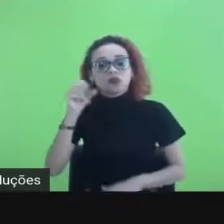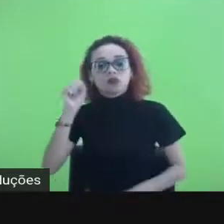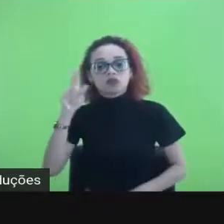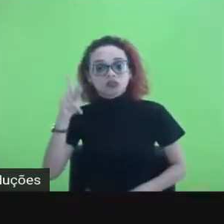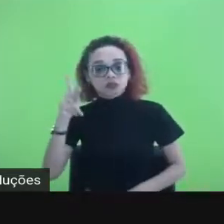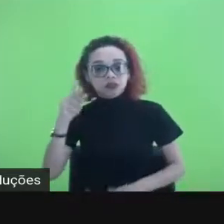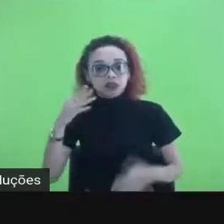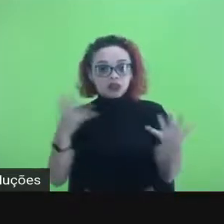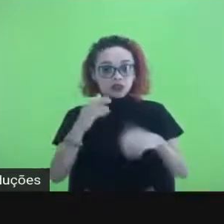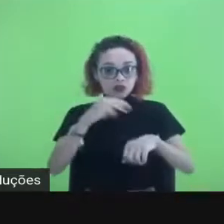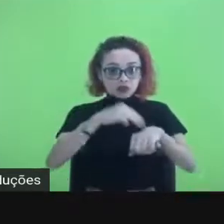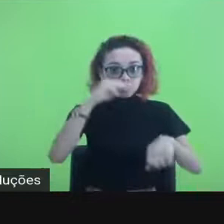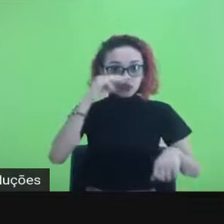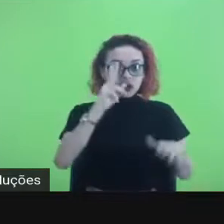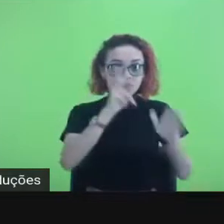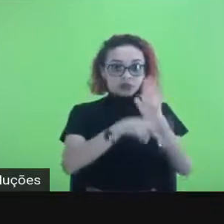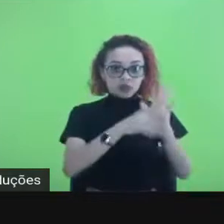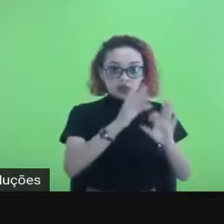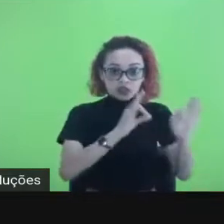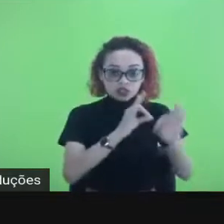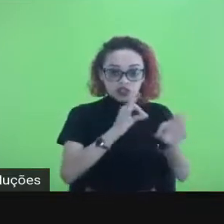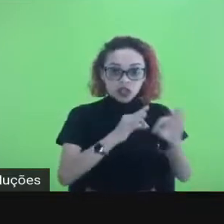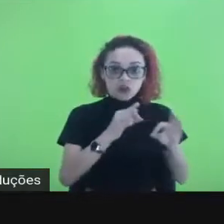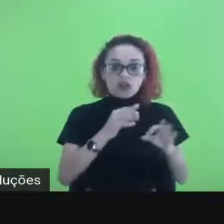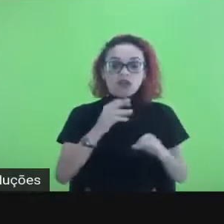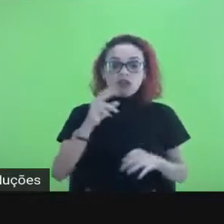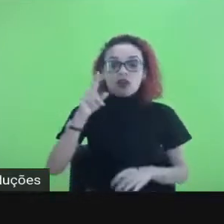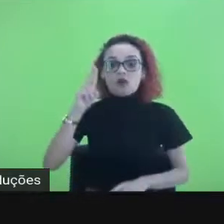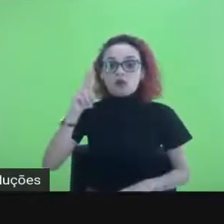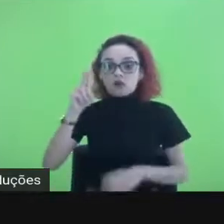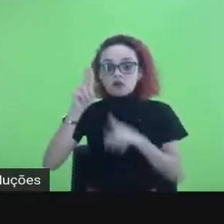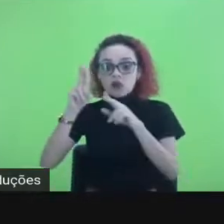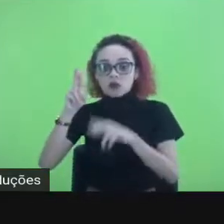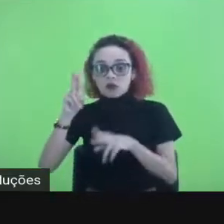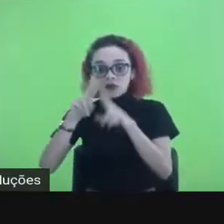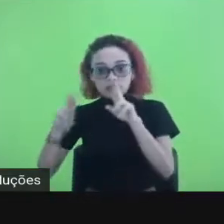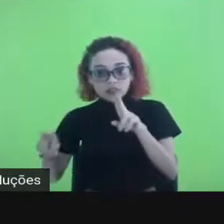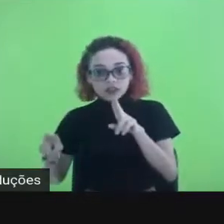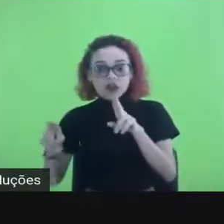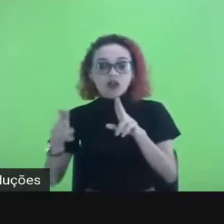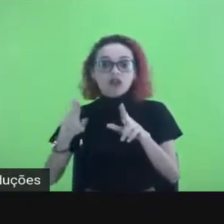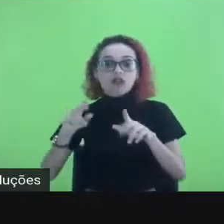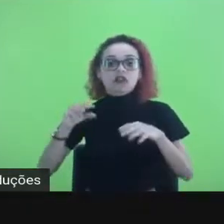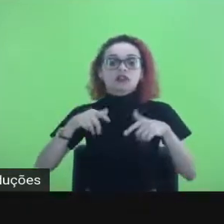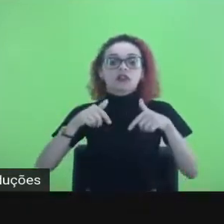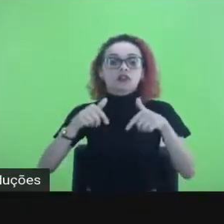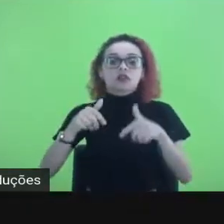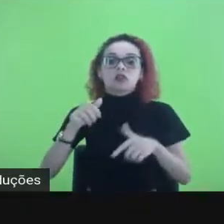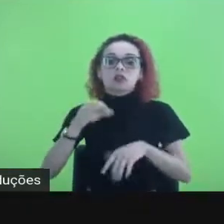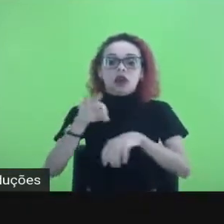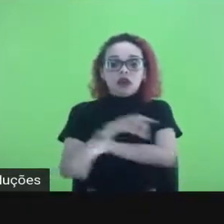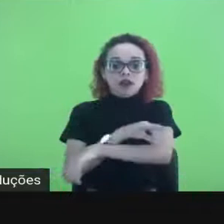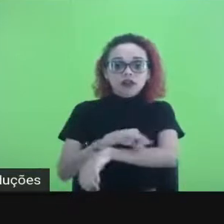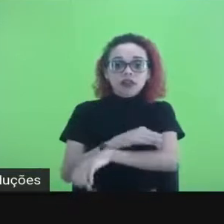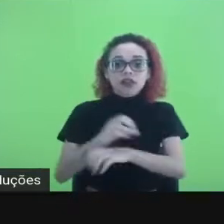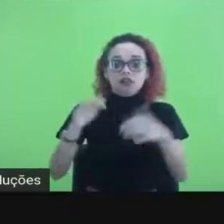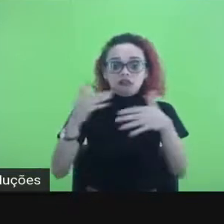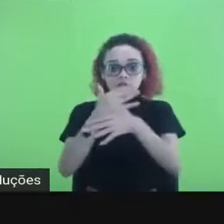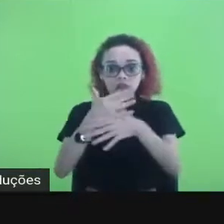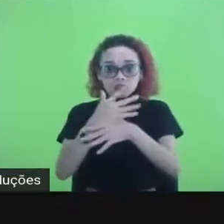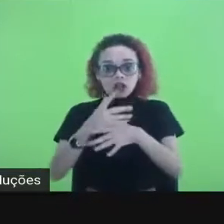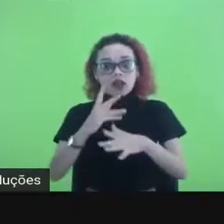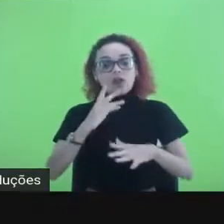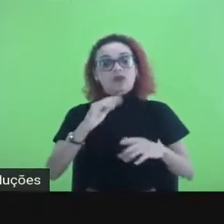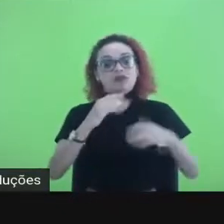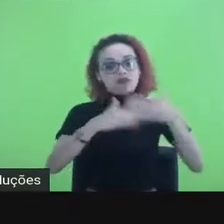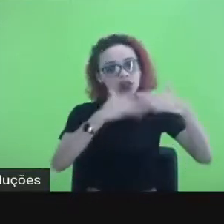mestranda em Planejamento e Gestão Urbana pelo IPU, na UFRJ, e atua como arquiteta e urbanista, além de desenvolver trabalhos na área de